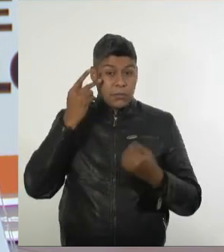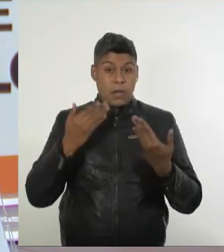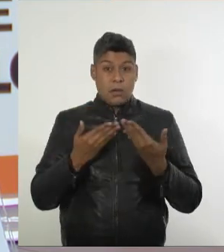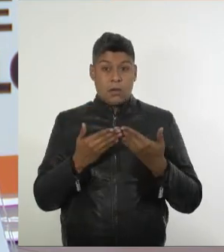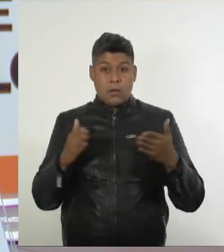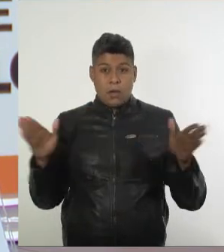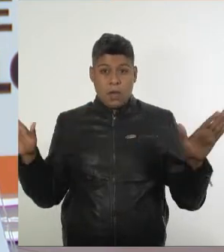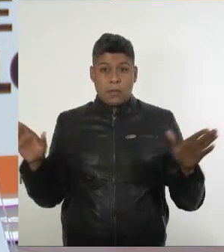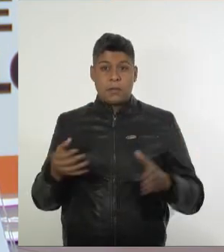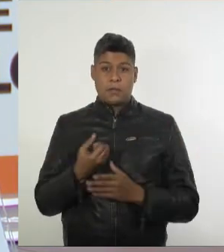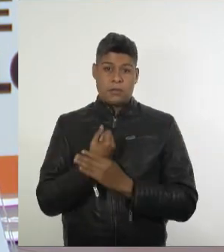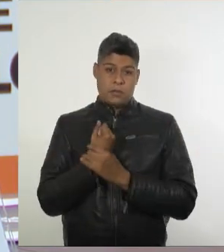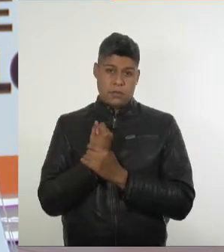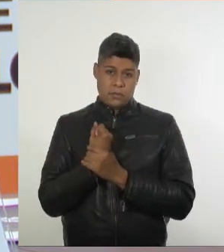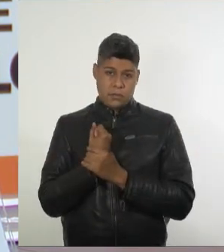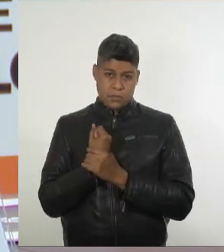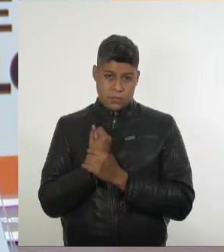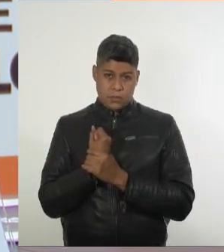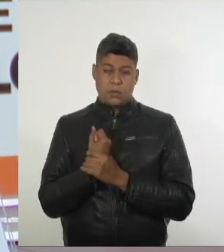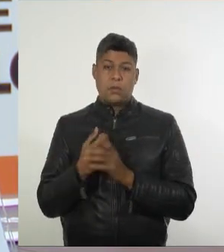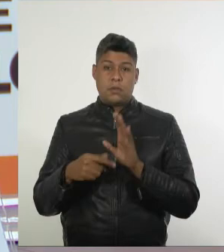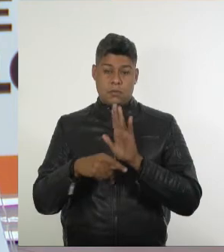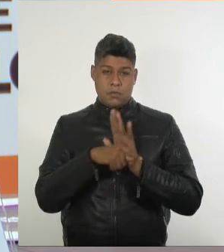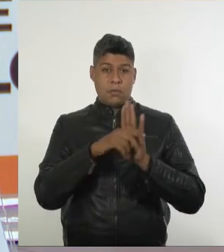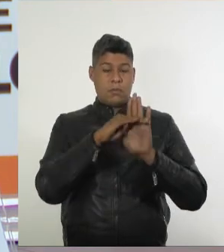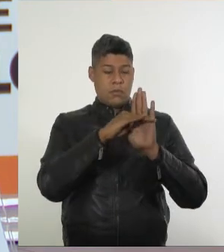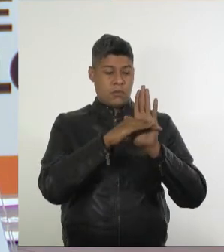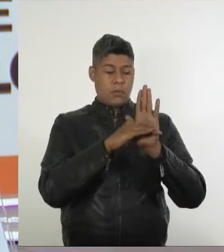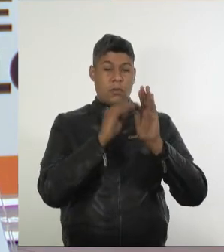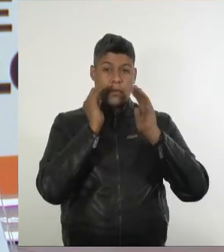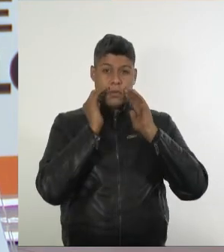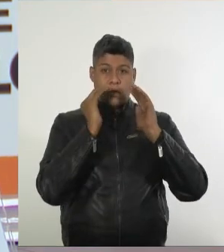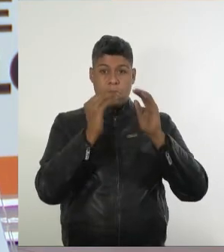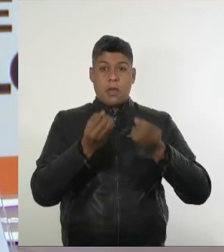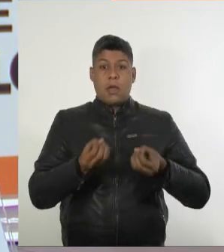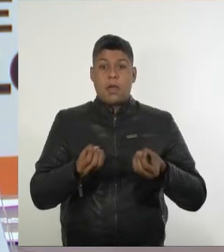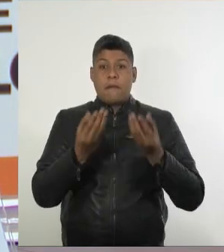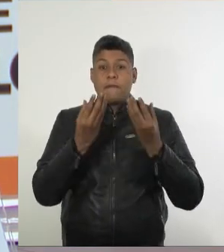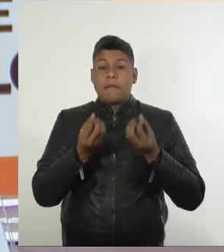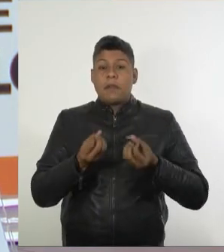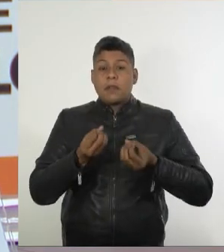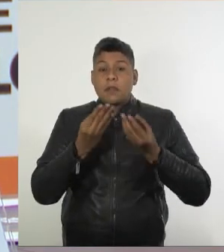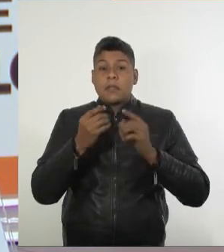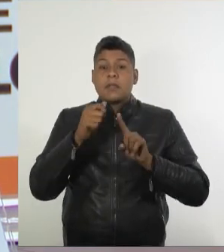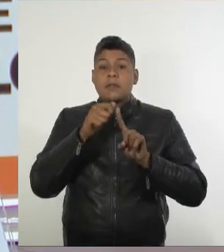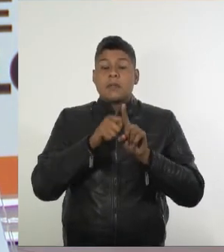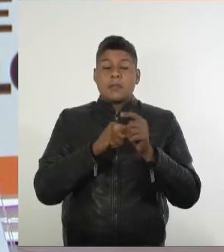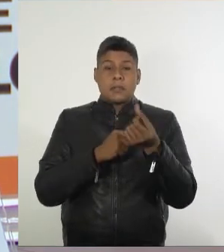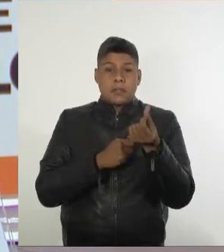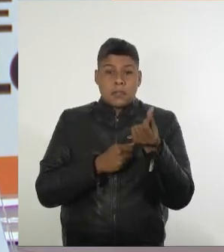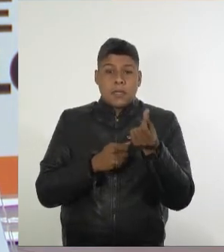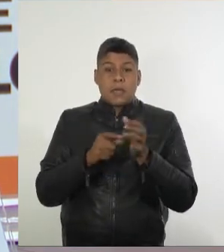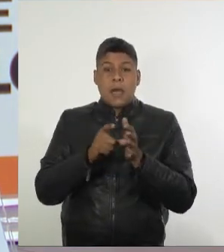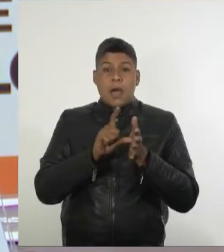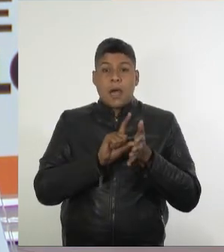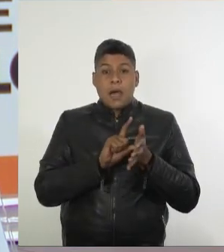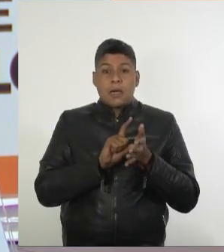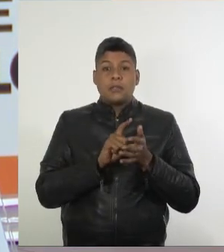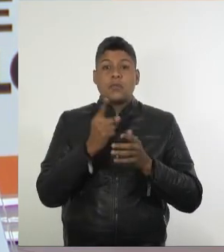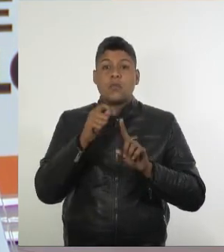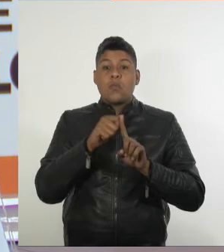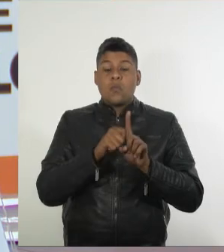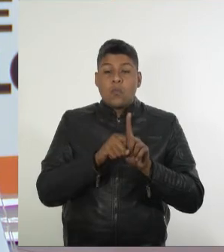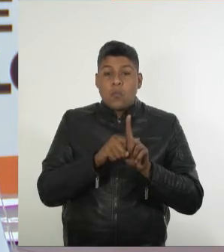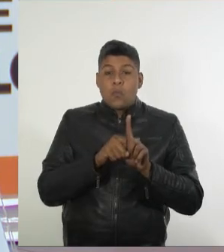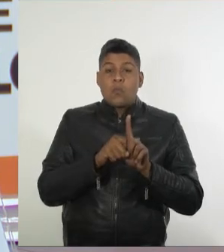em condições de segurança, obedecidos os protocolos. Mas eventos são contratados 6 meses antes, 1 ano antes. Nós trouxemos